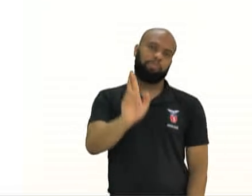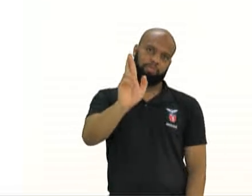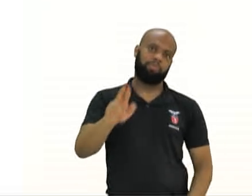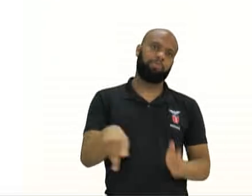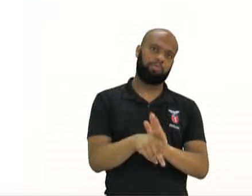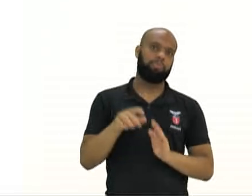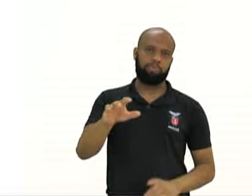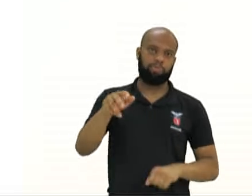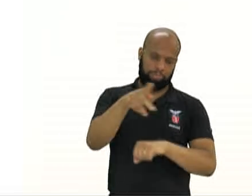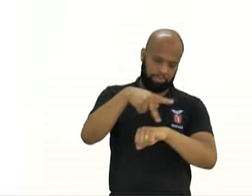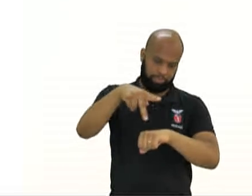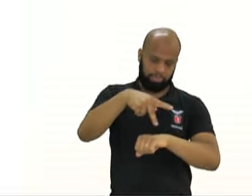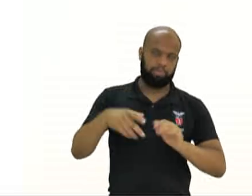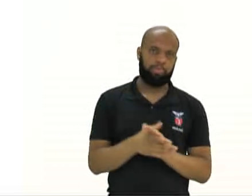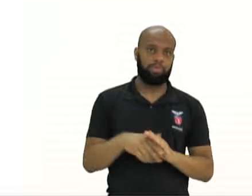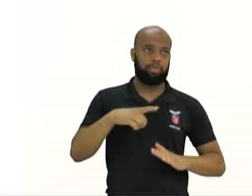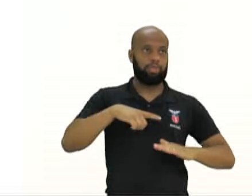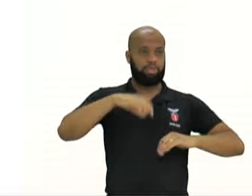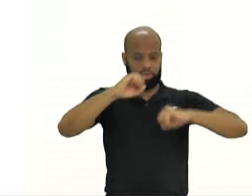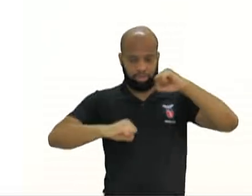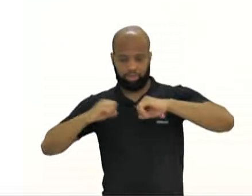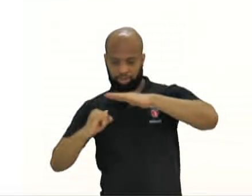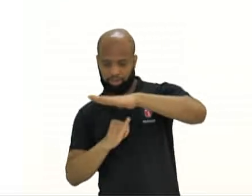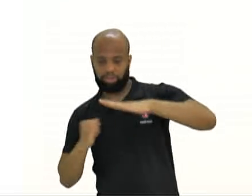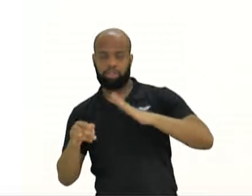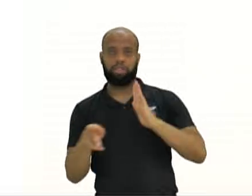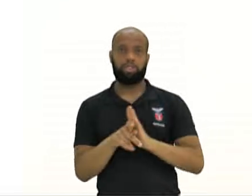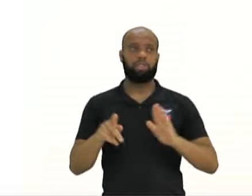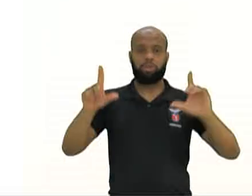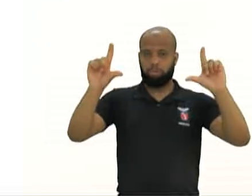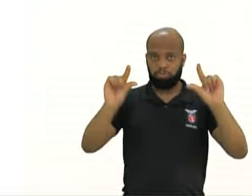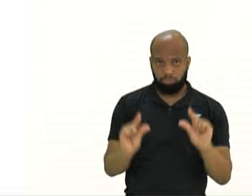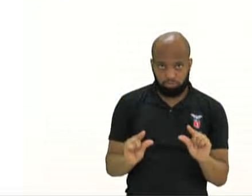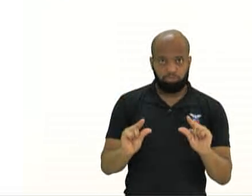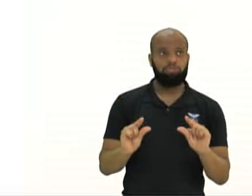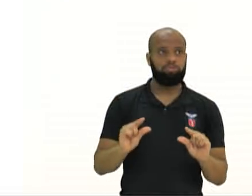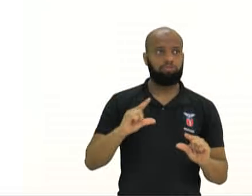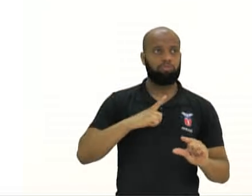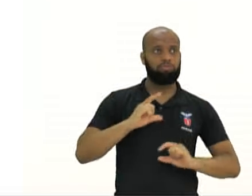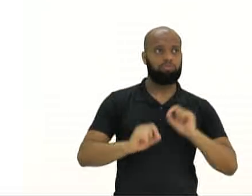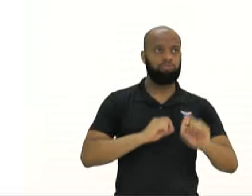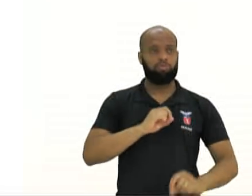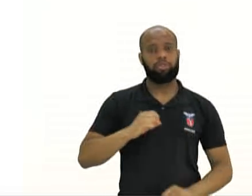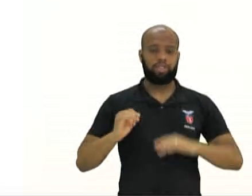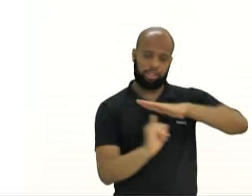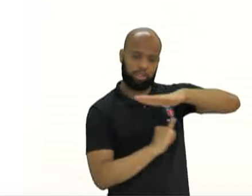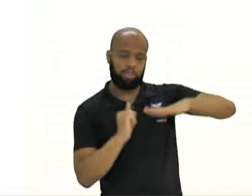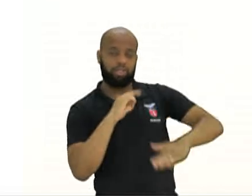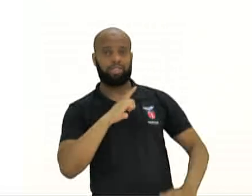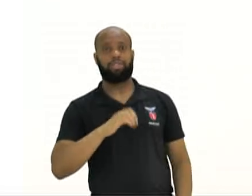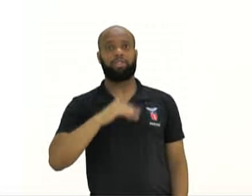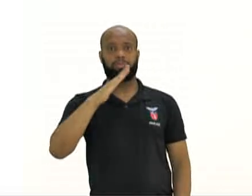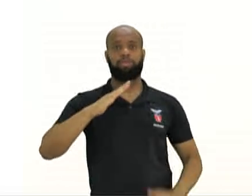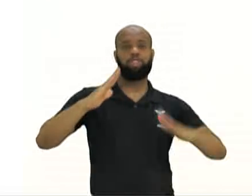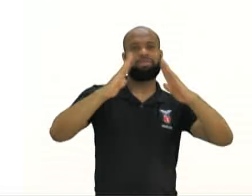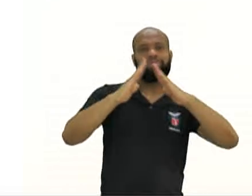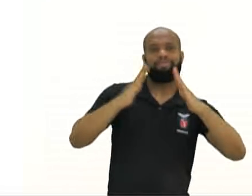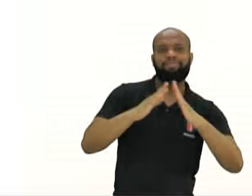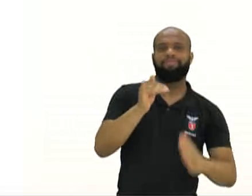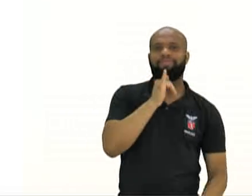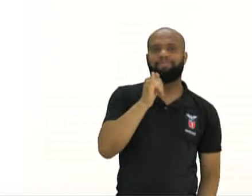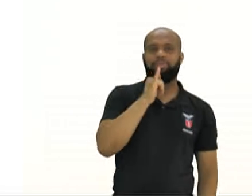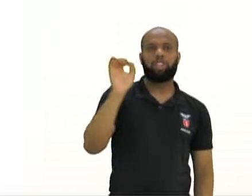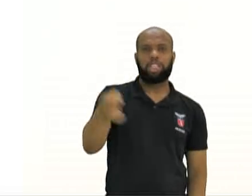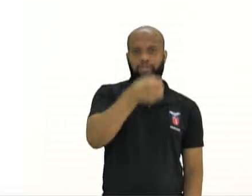esse país, né? As indústrias de pequena escala tem só indústrias mais caseiras, produzem